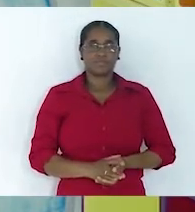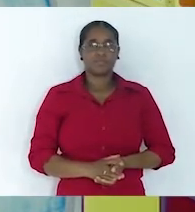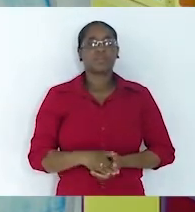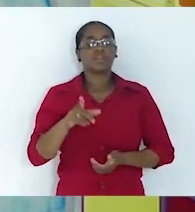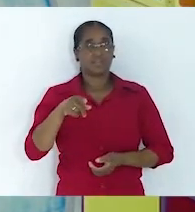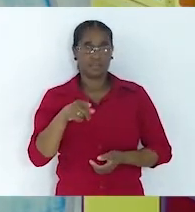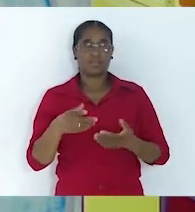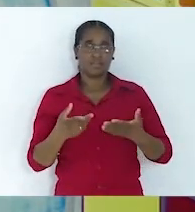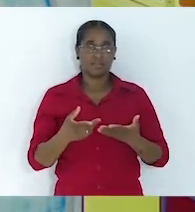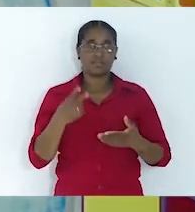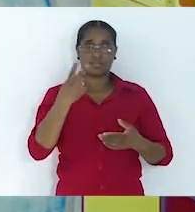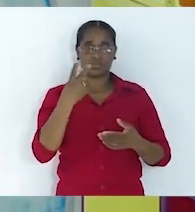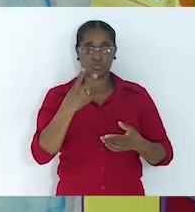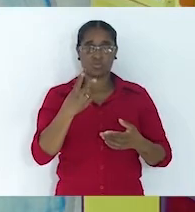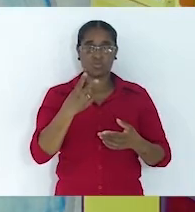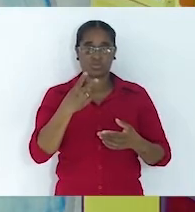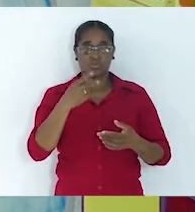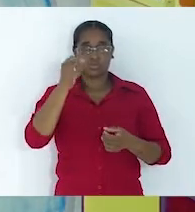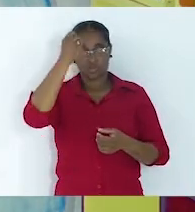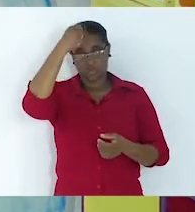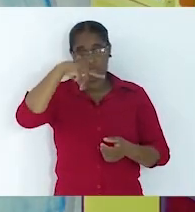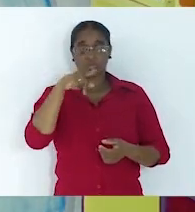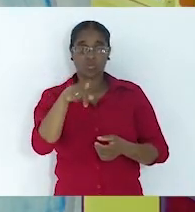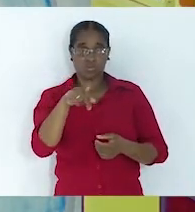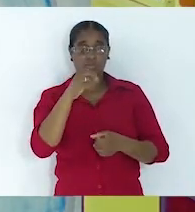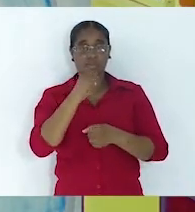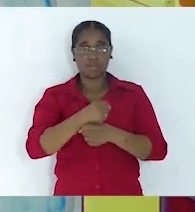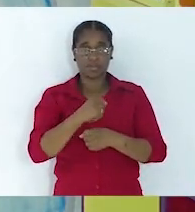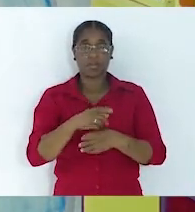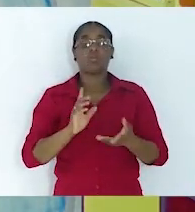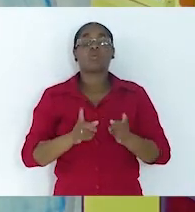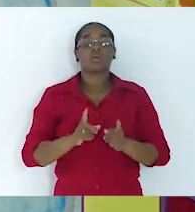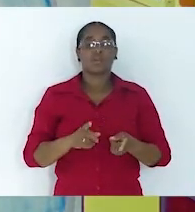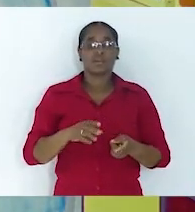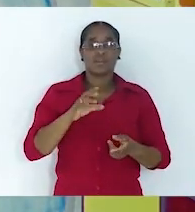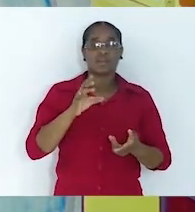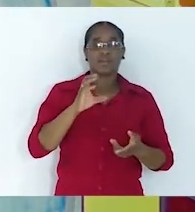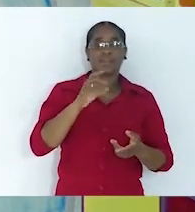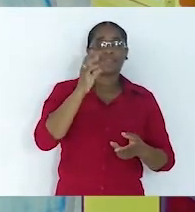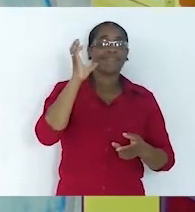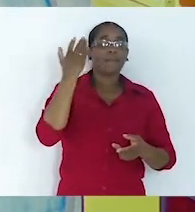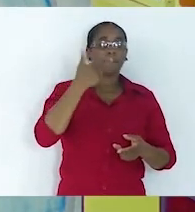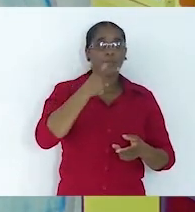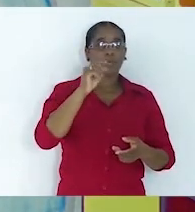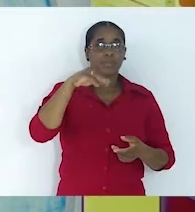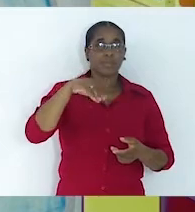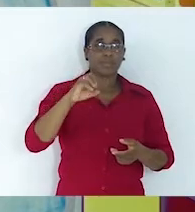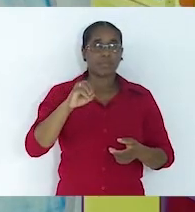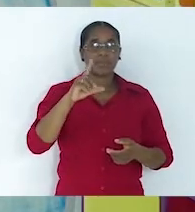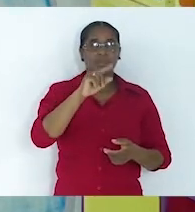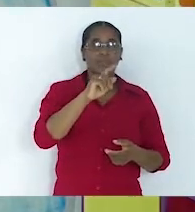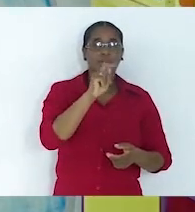Ainda nesses dois contos, tu vais trabalhar o quê? As categorias tempo e espaço. Então, levanta de